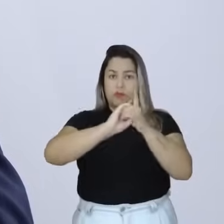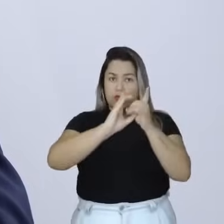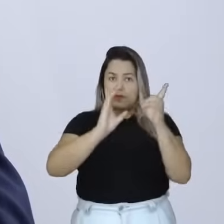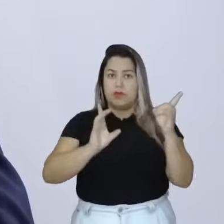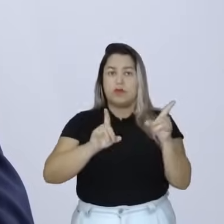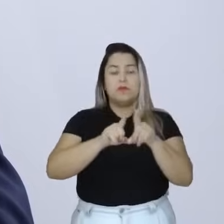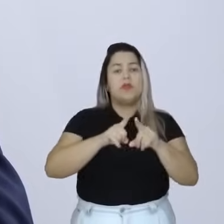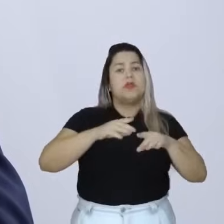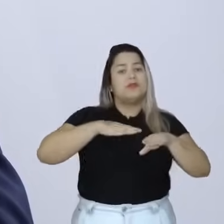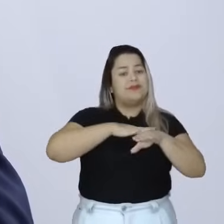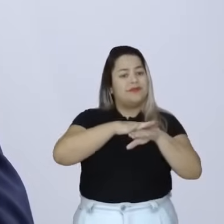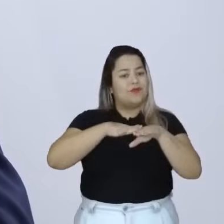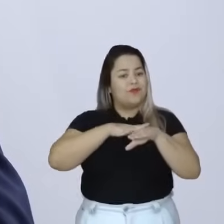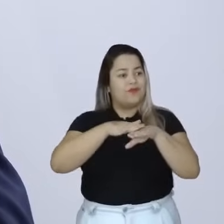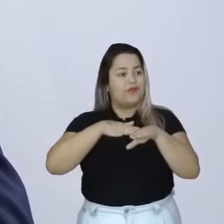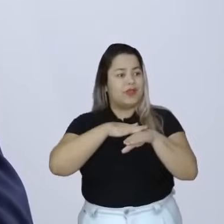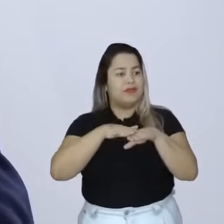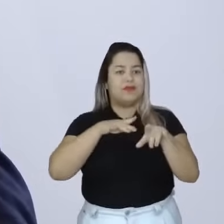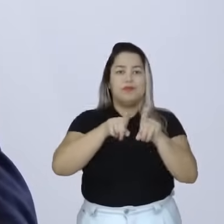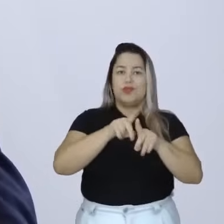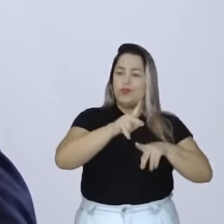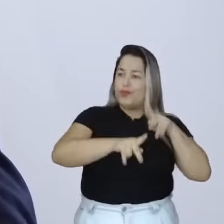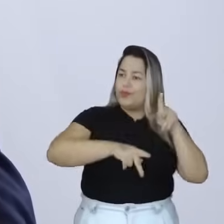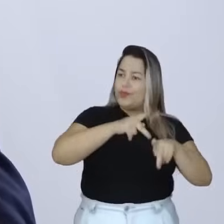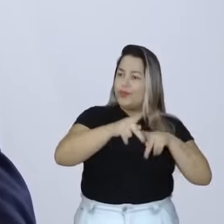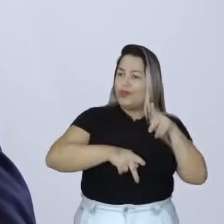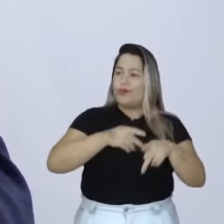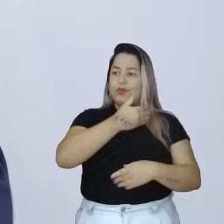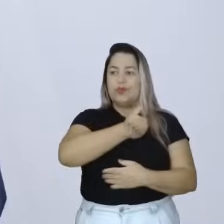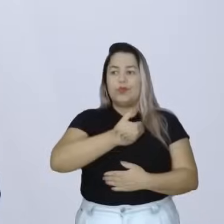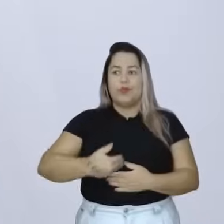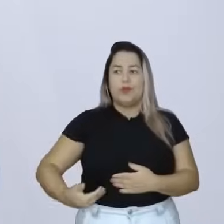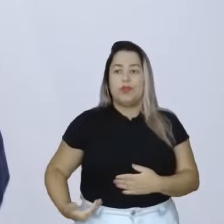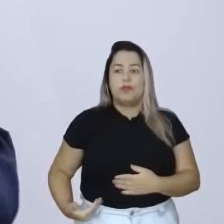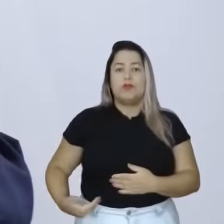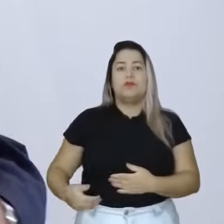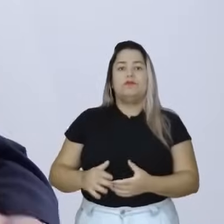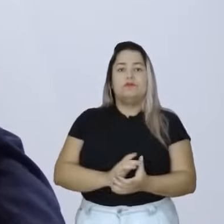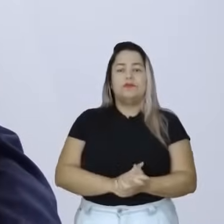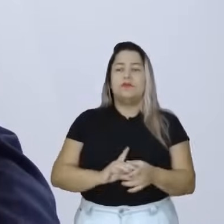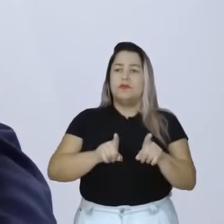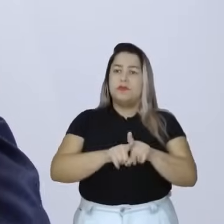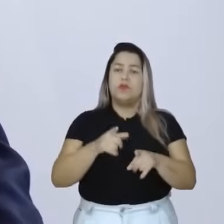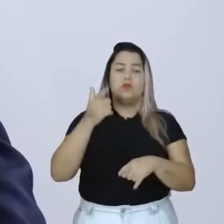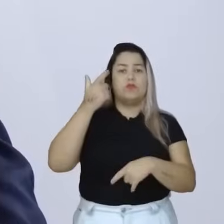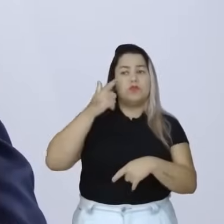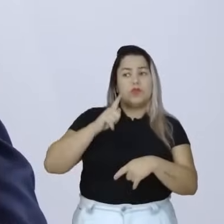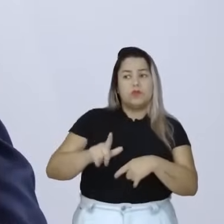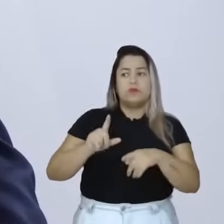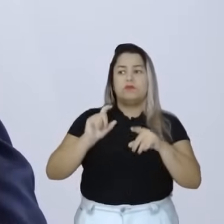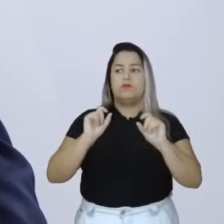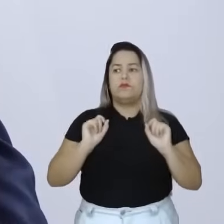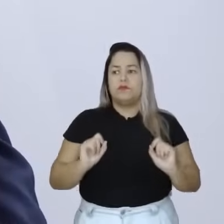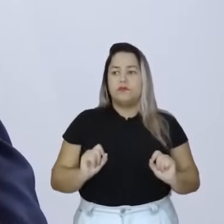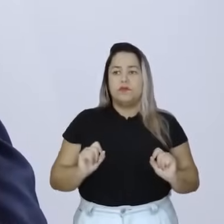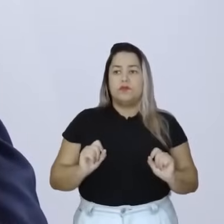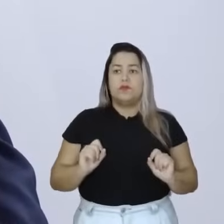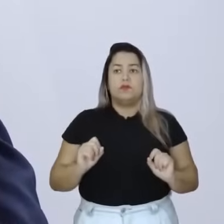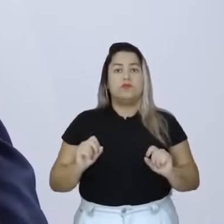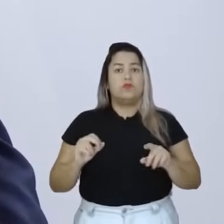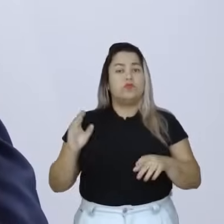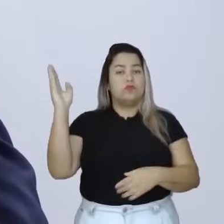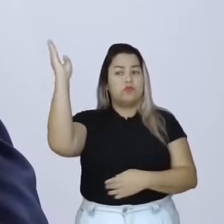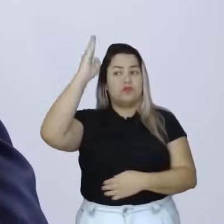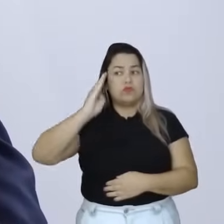desse diálogo do povo com o governo, do governo com o povo, de recuperação do republicanismo